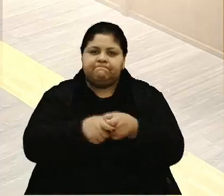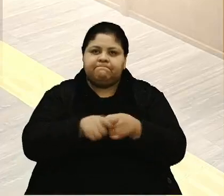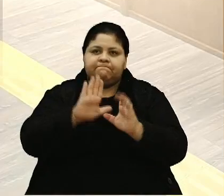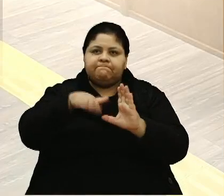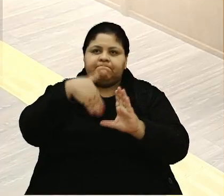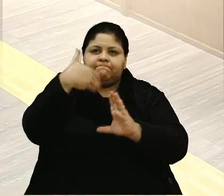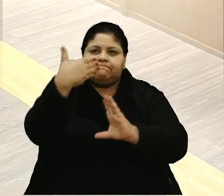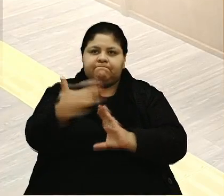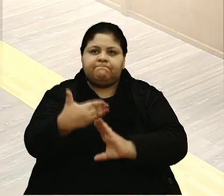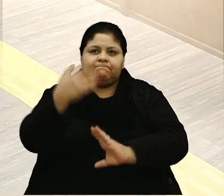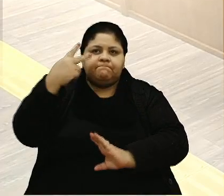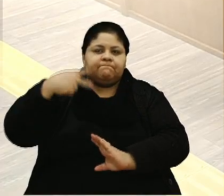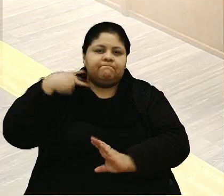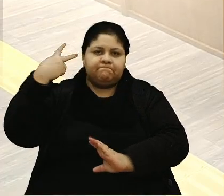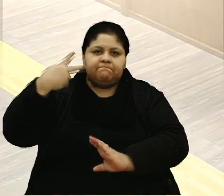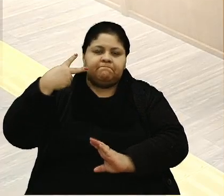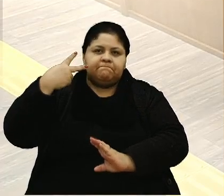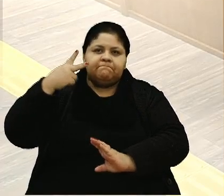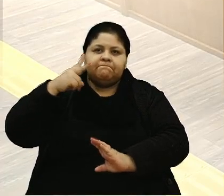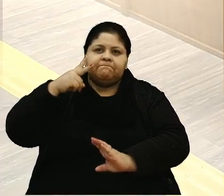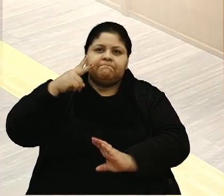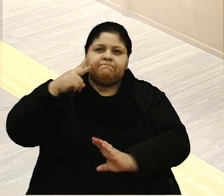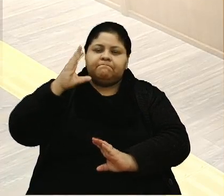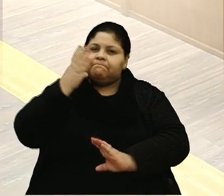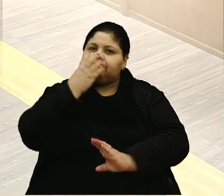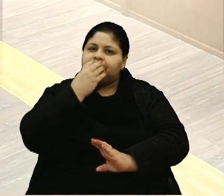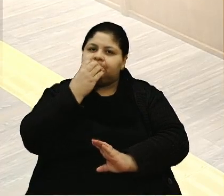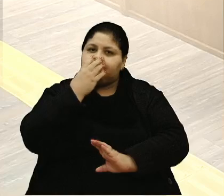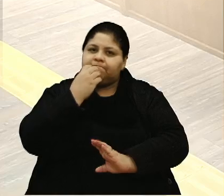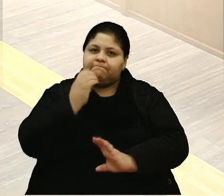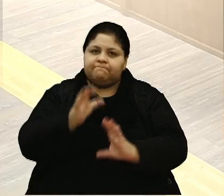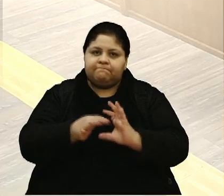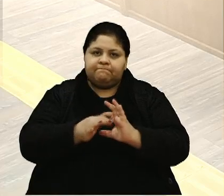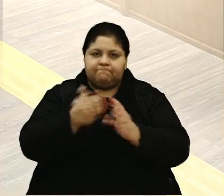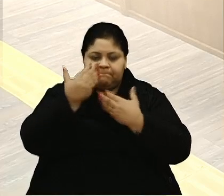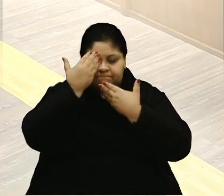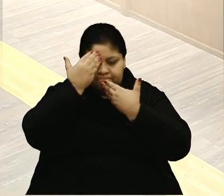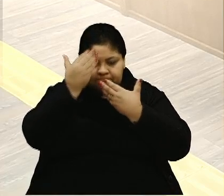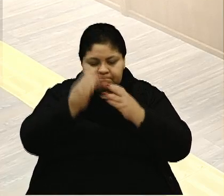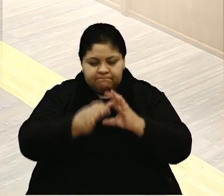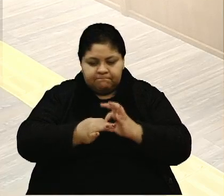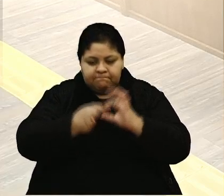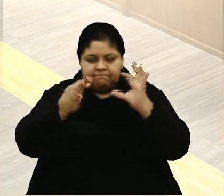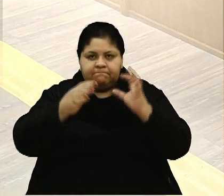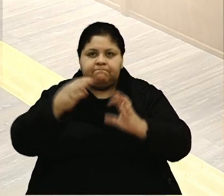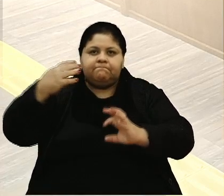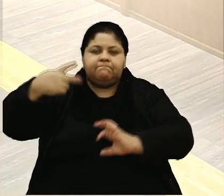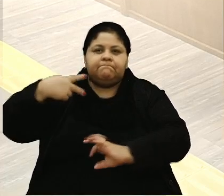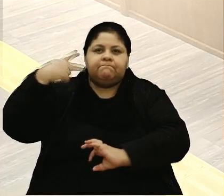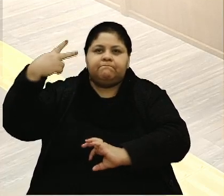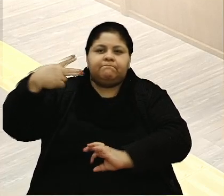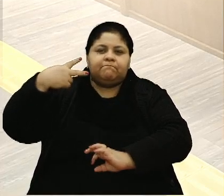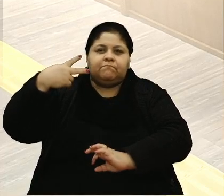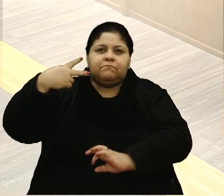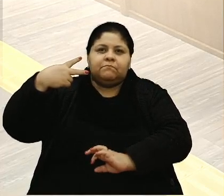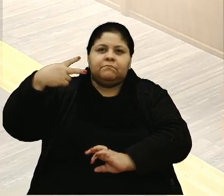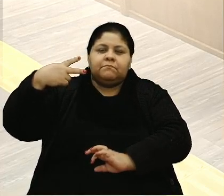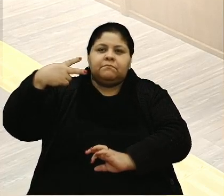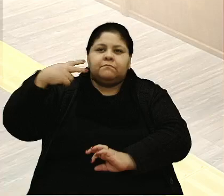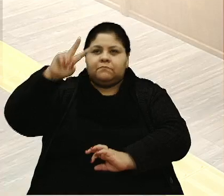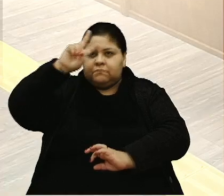o próximo vereador inscrito, vereador Camilles, que agradece e abre mão. Vereador Velocino